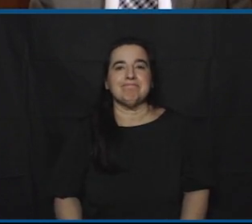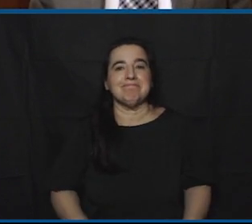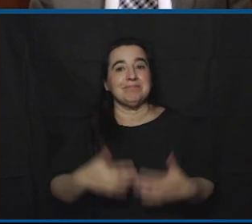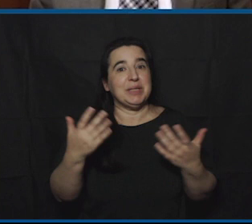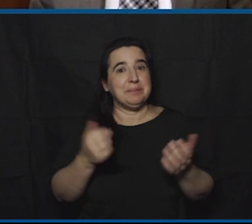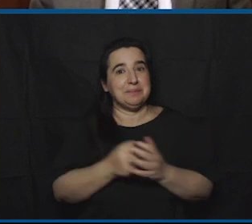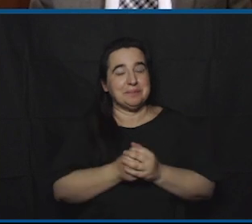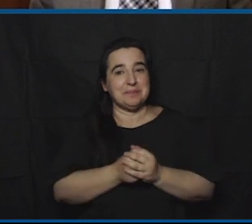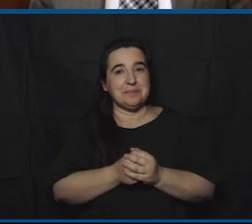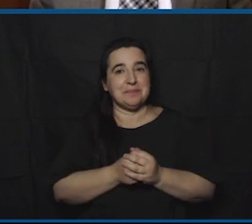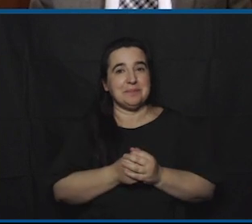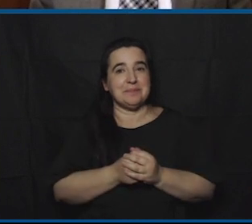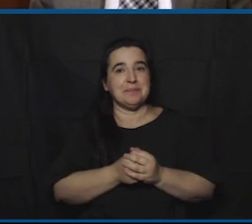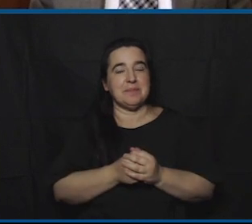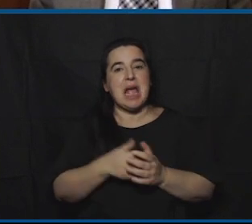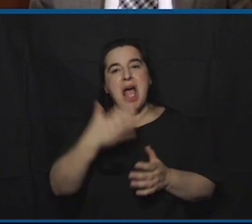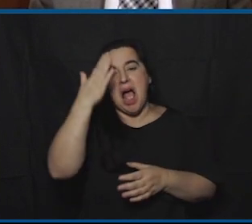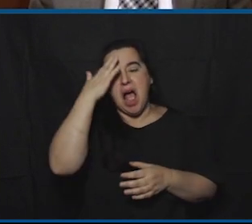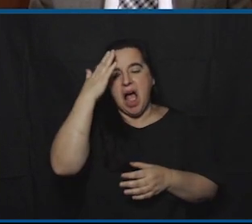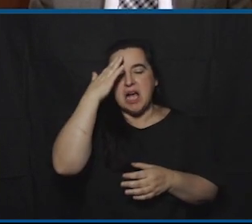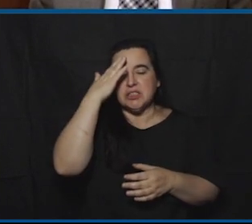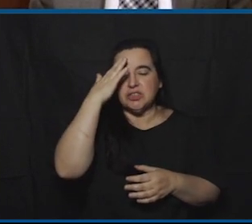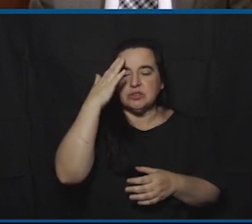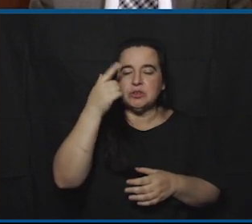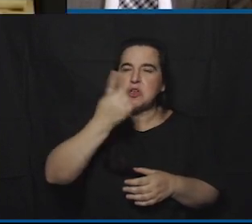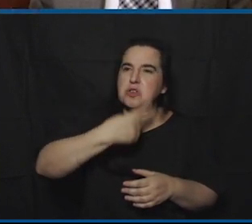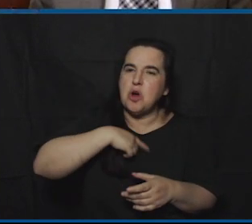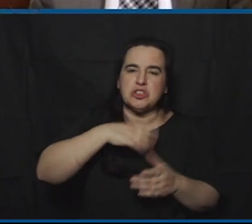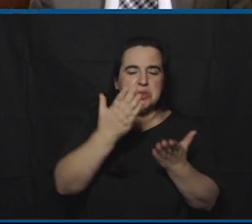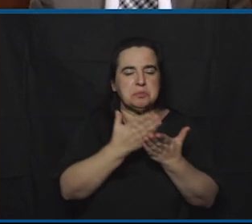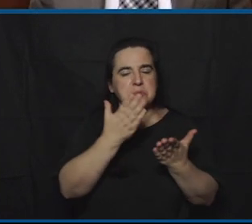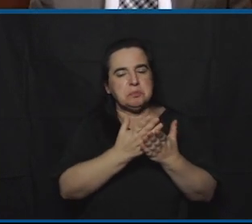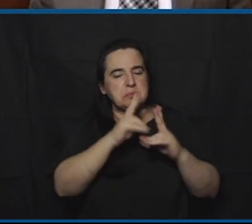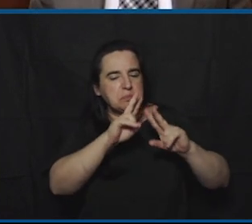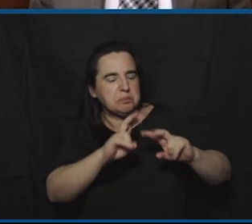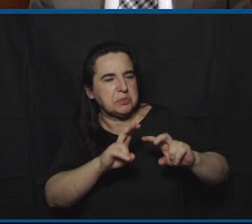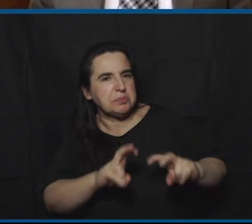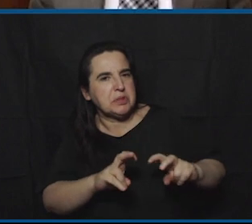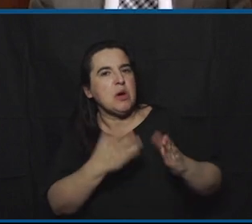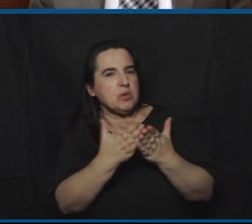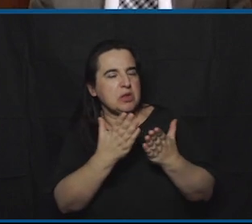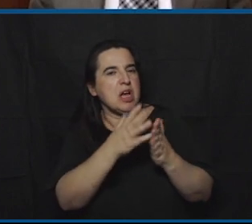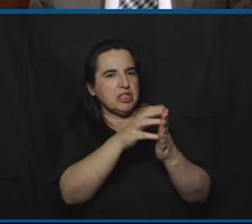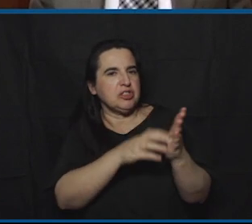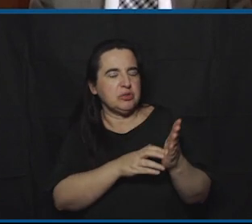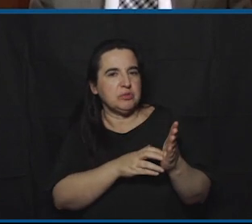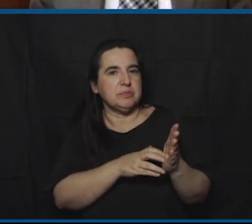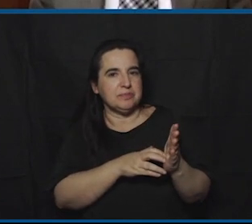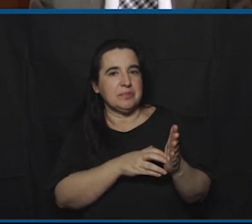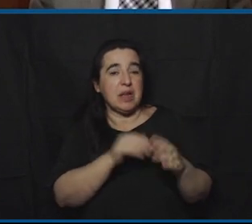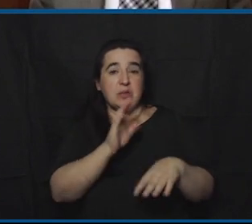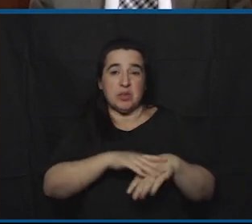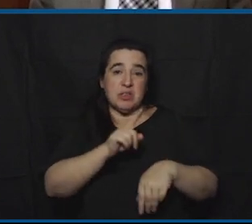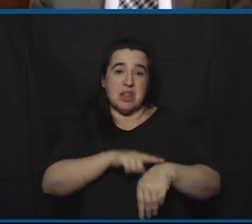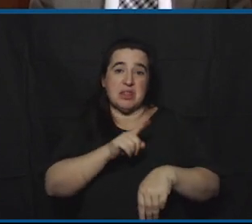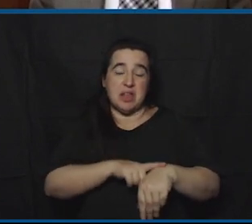Muito bem. Eu creio que nós já exploramos aqui um bocado esse texto e divido